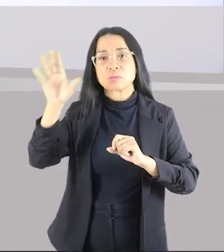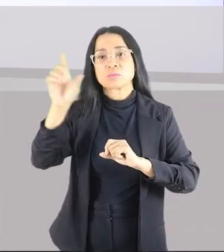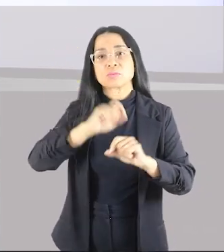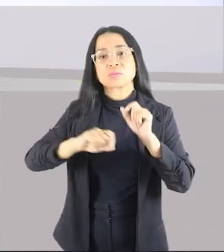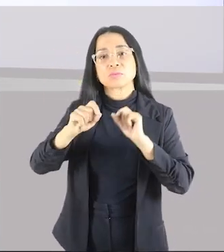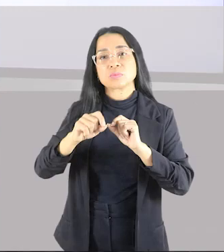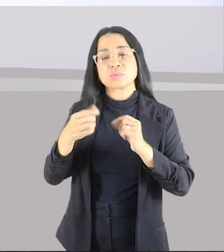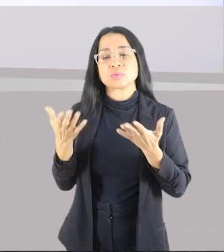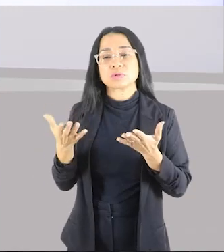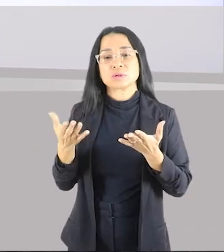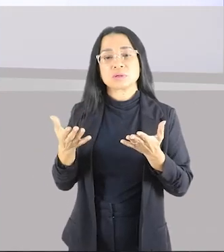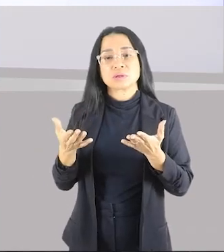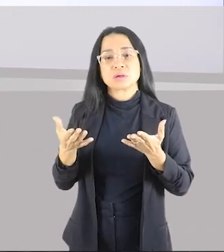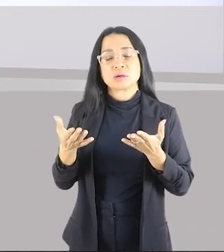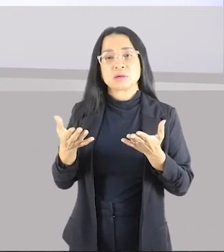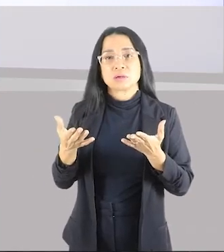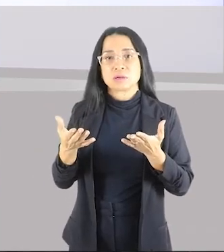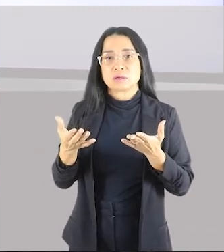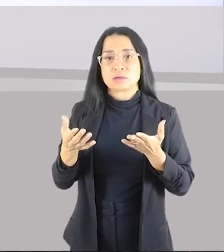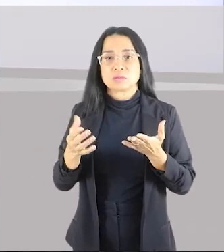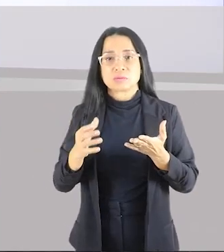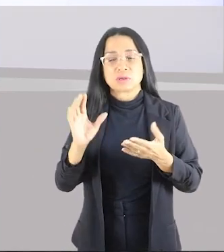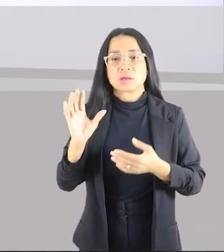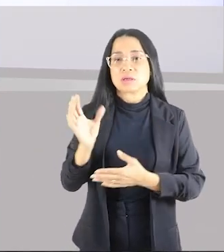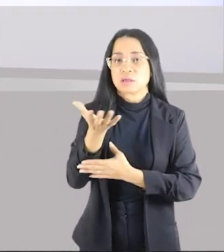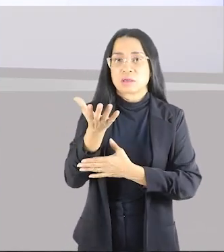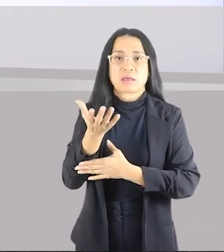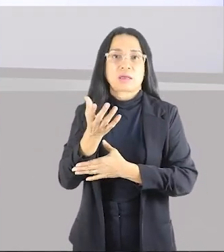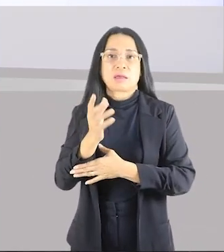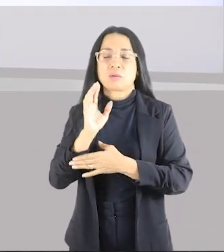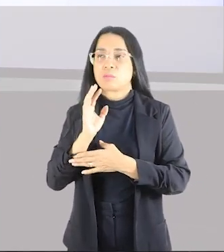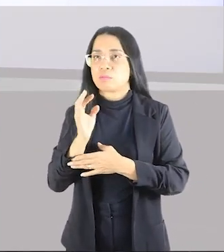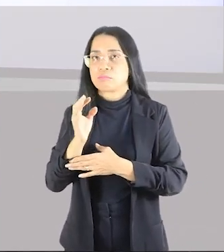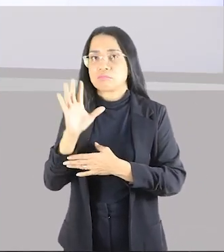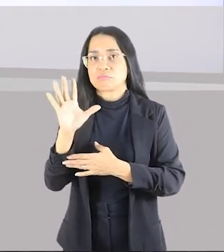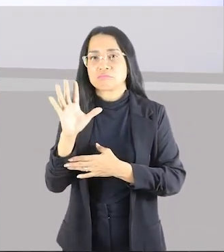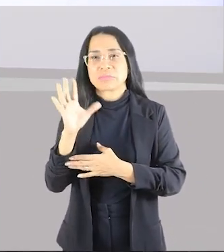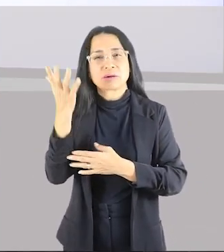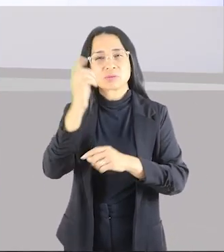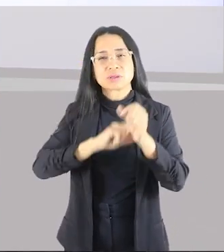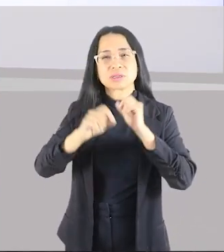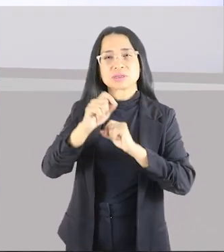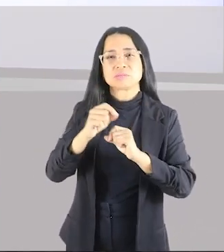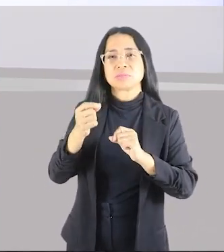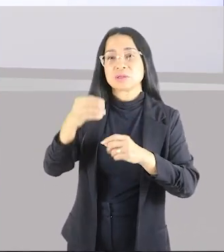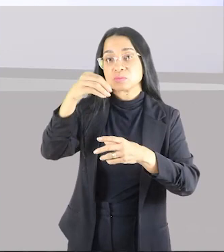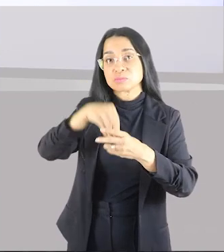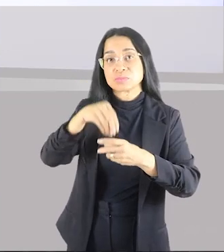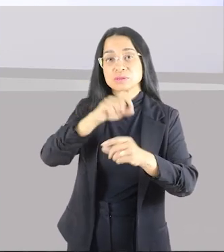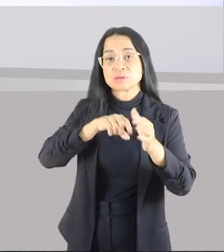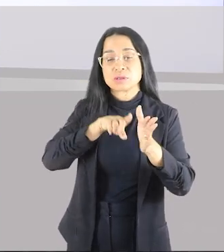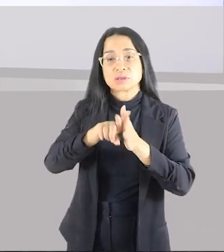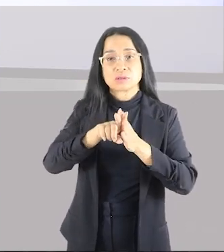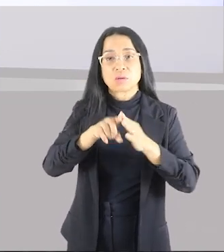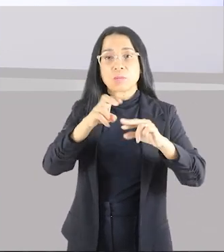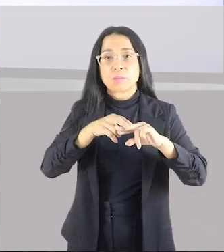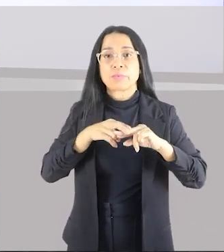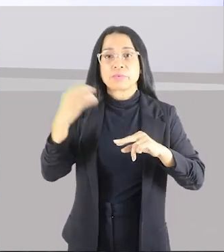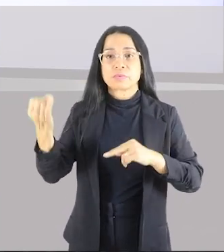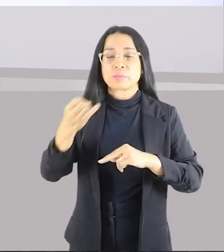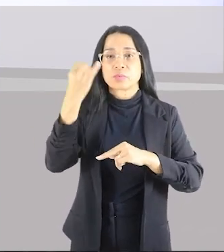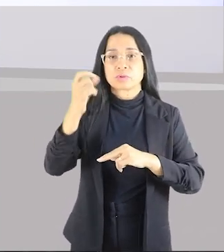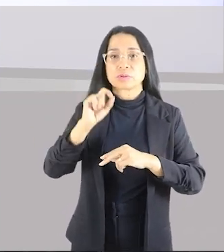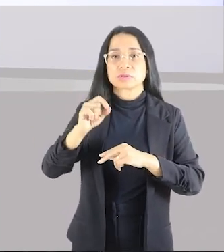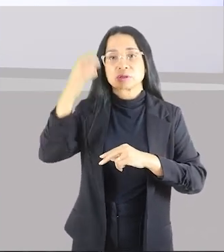própria cultura é um fator incidente e ocorrente dentro dessa questão. Por isso que é muito importante que a